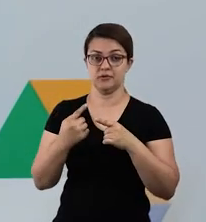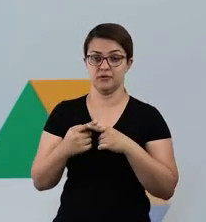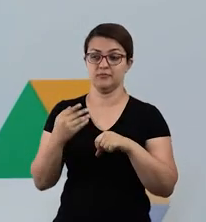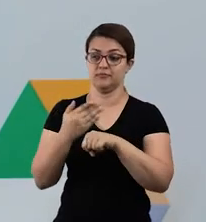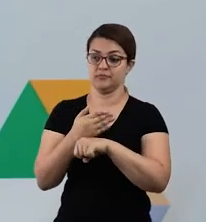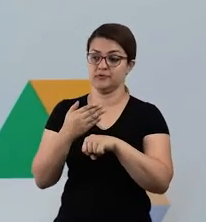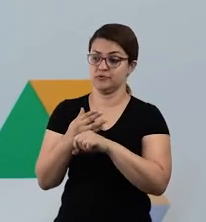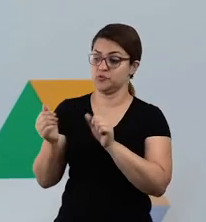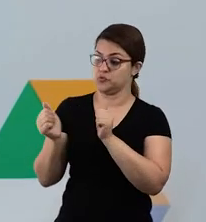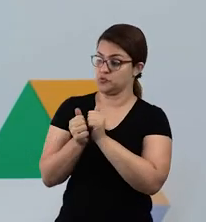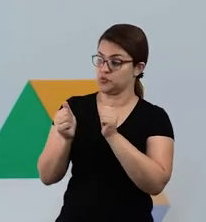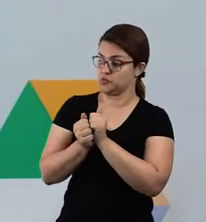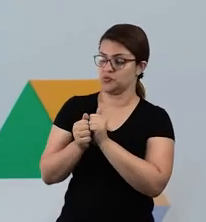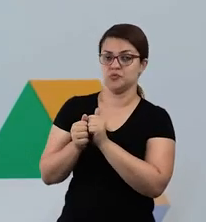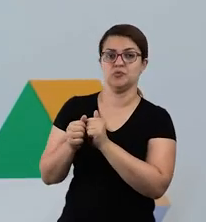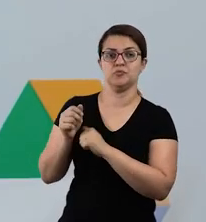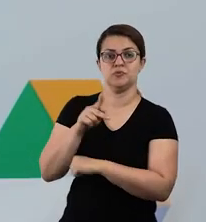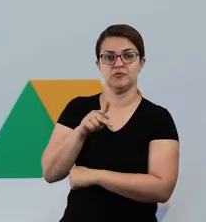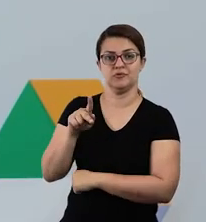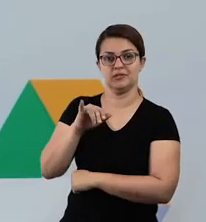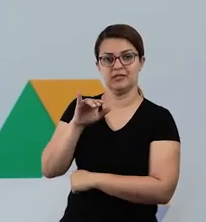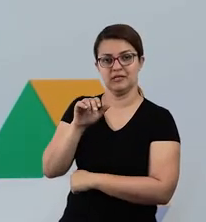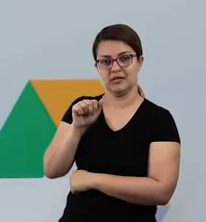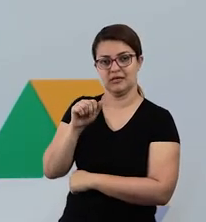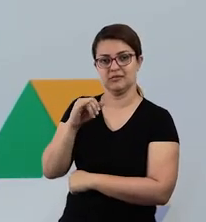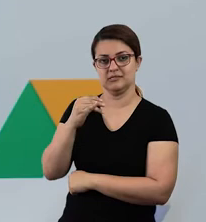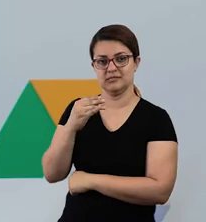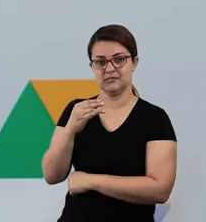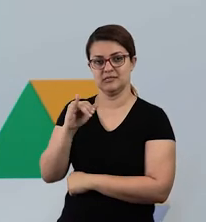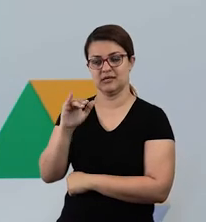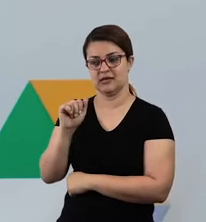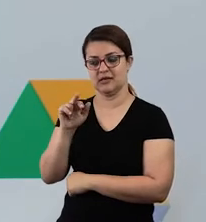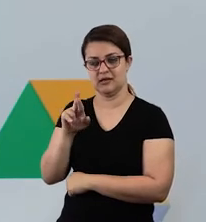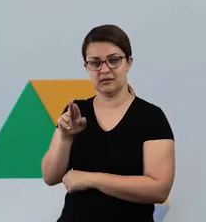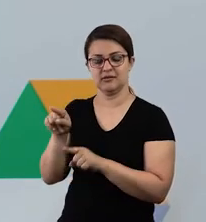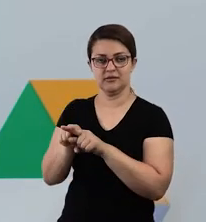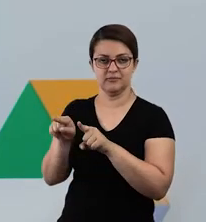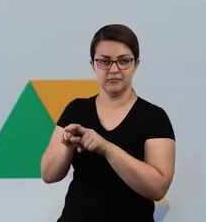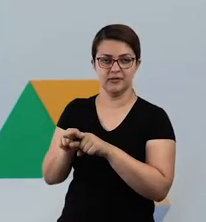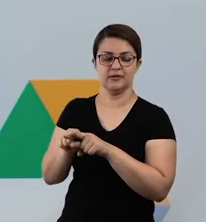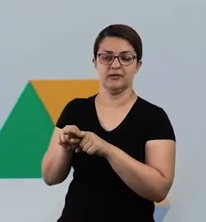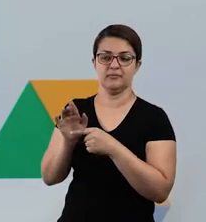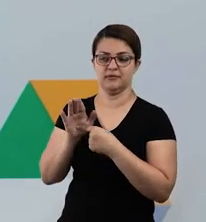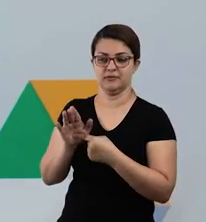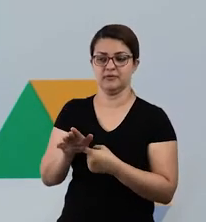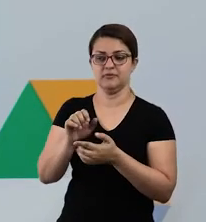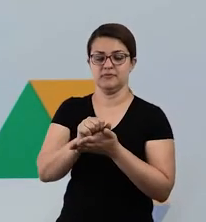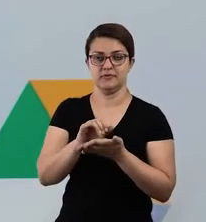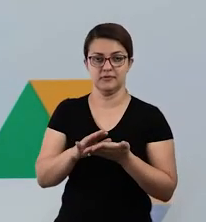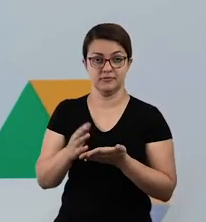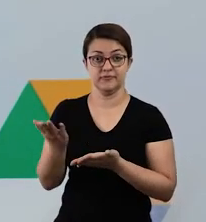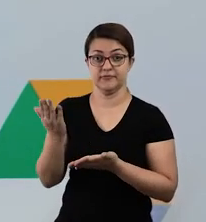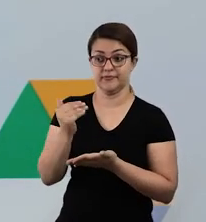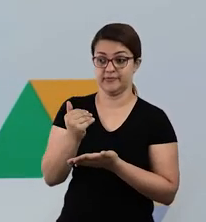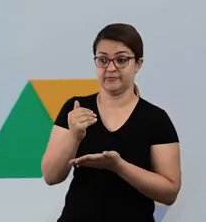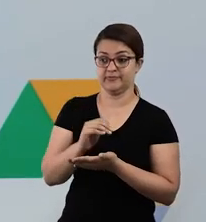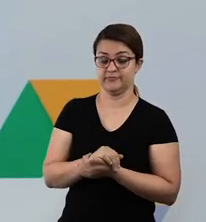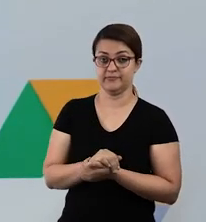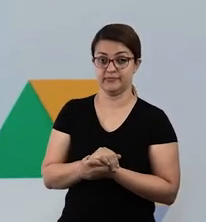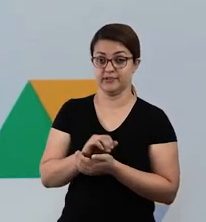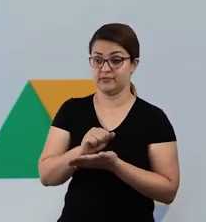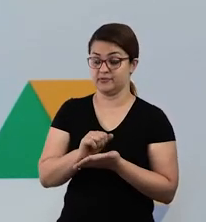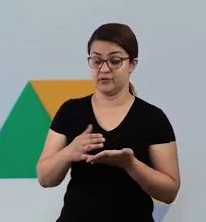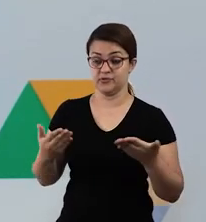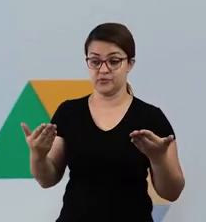aqui participando junto com a professora Yaciara, que também faz as gravações e apresenta a atividade com vocês, tá bom? Vamos lá para